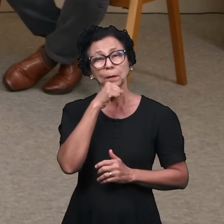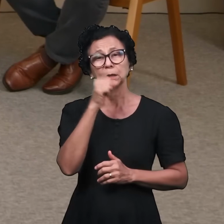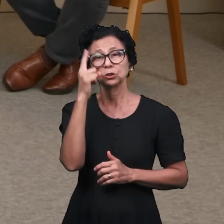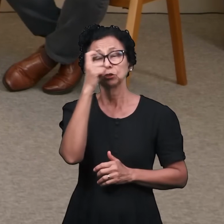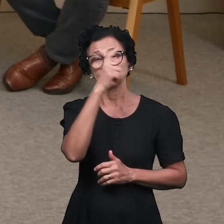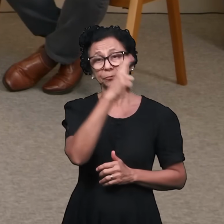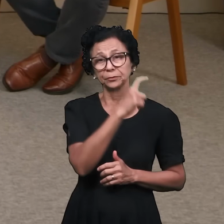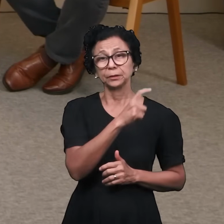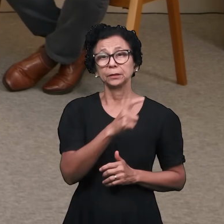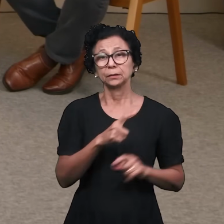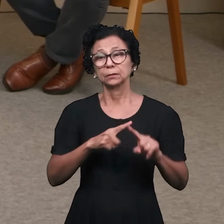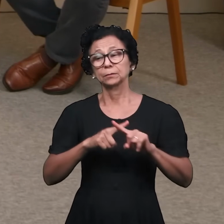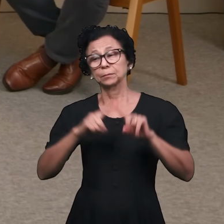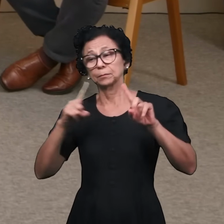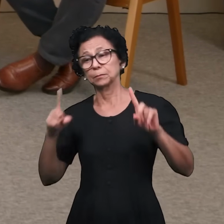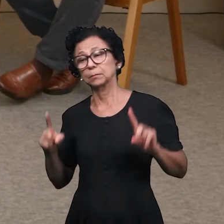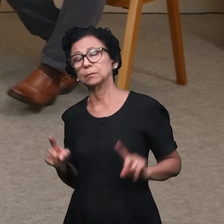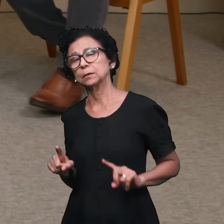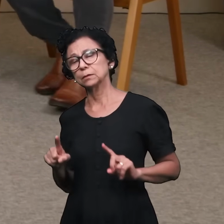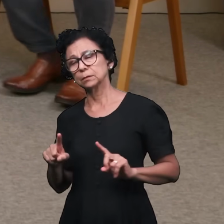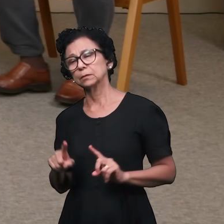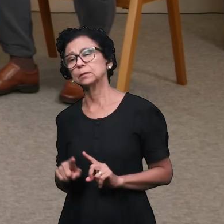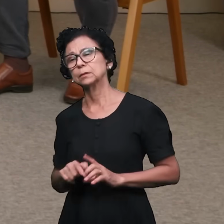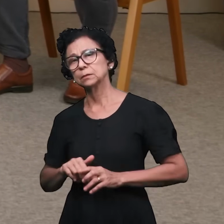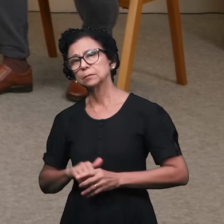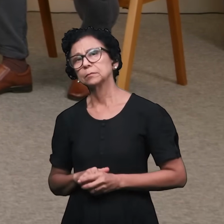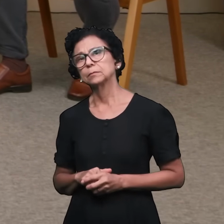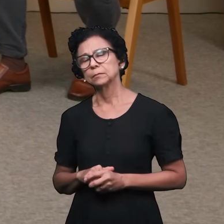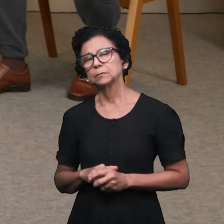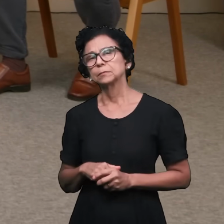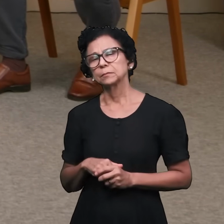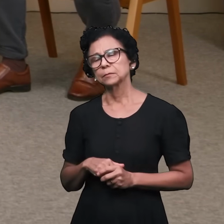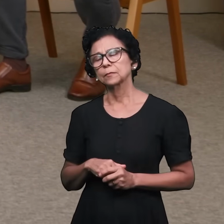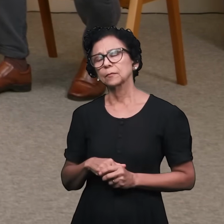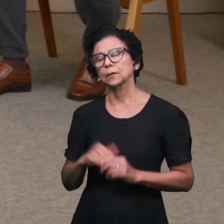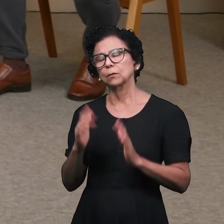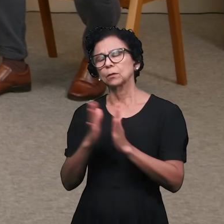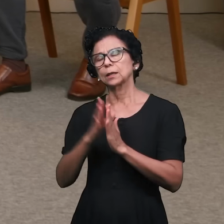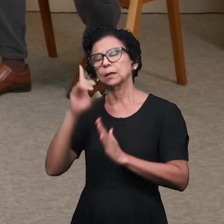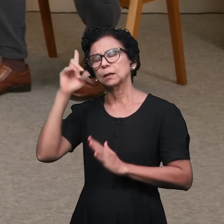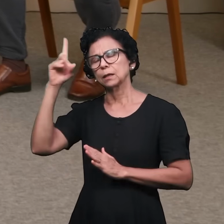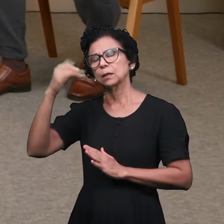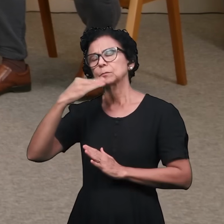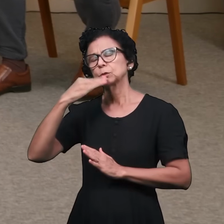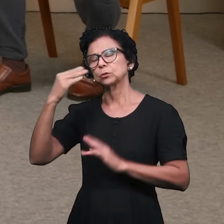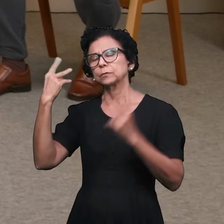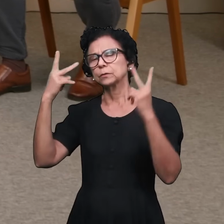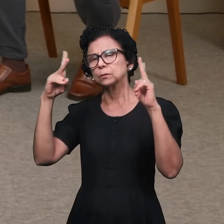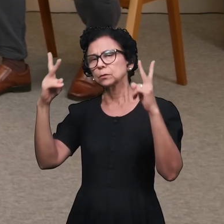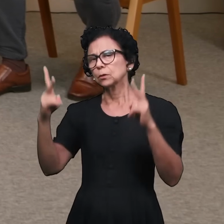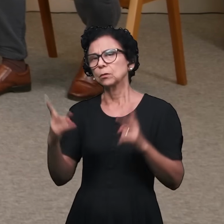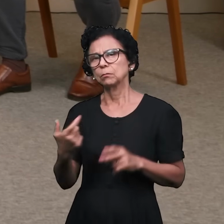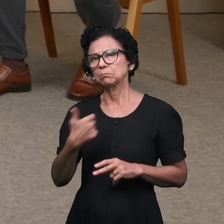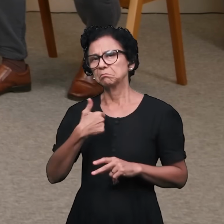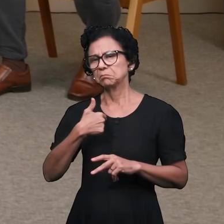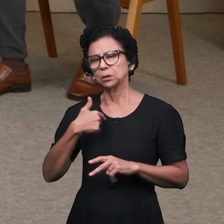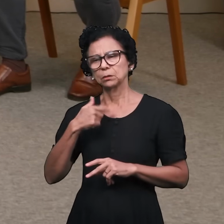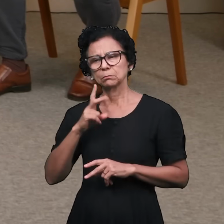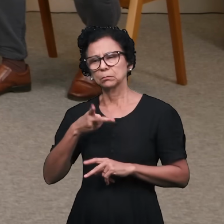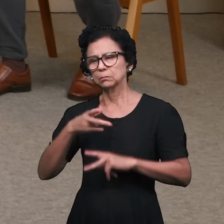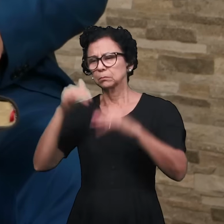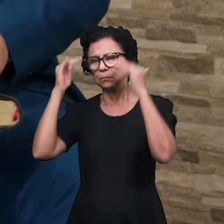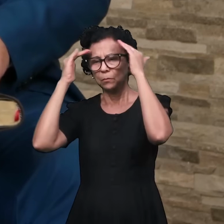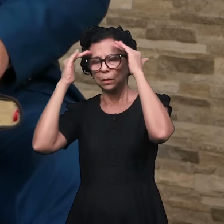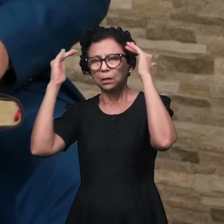Eu vou aos pés do Senhor, o Senhor vai dar vitória e eu vou continuar obedecendo o meu pai naquilo que for as